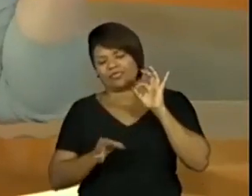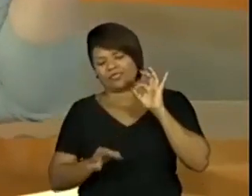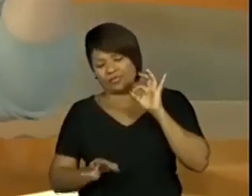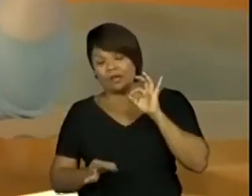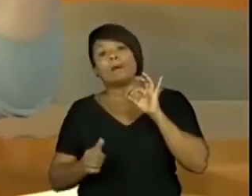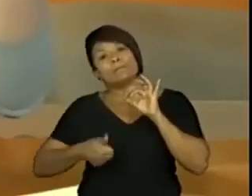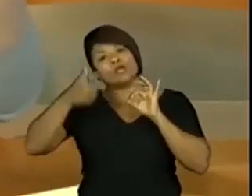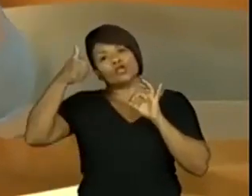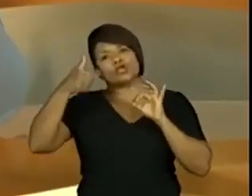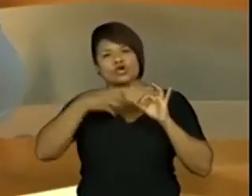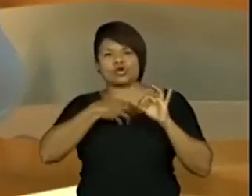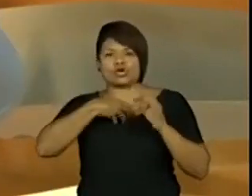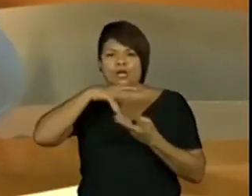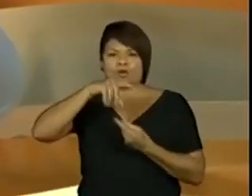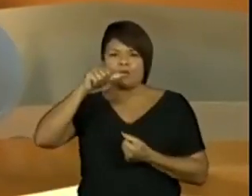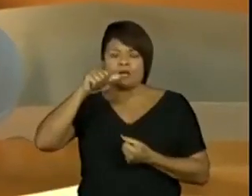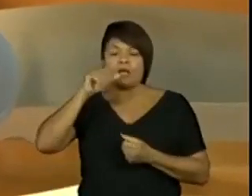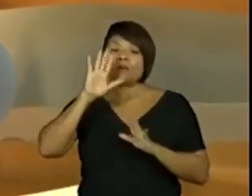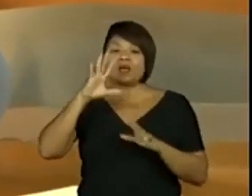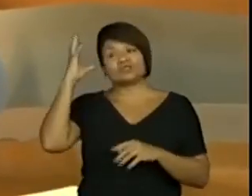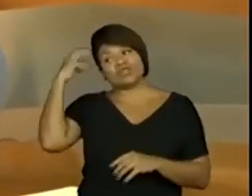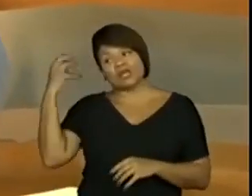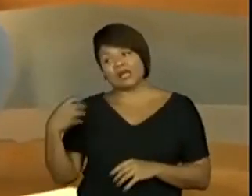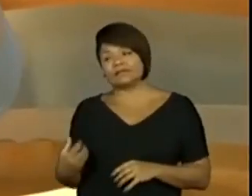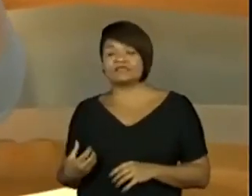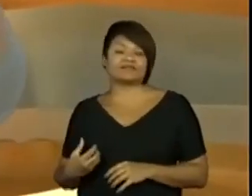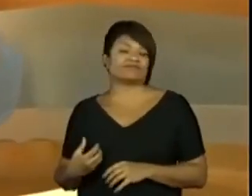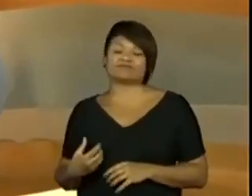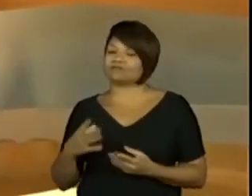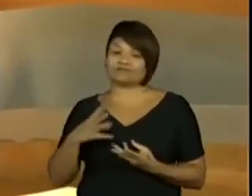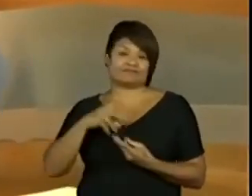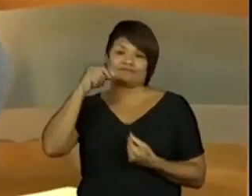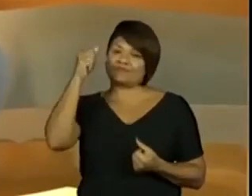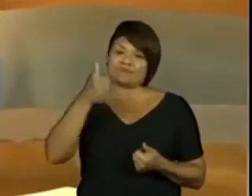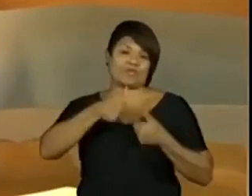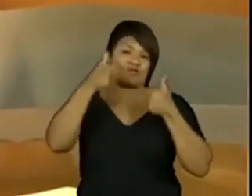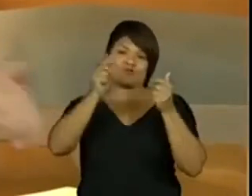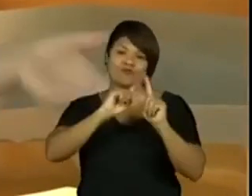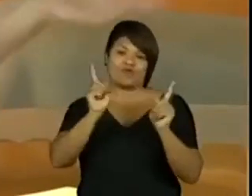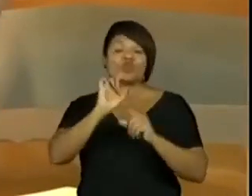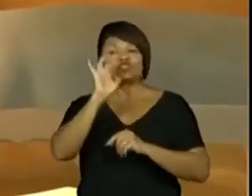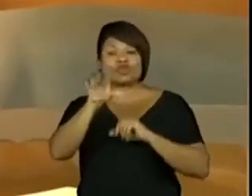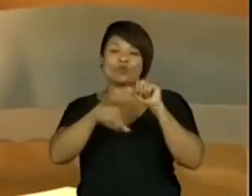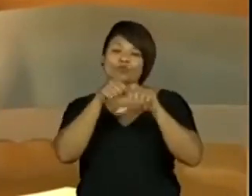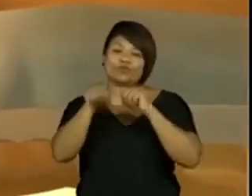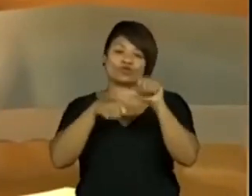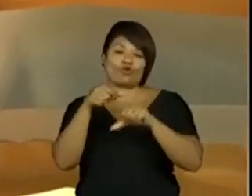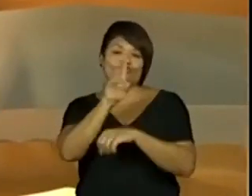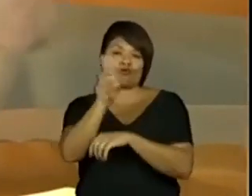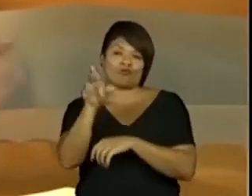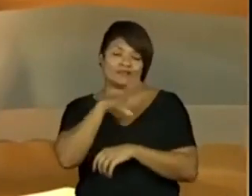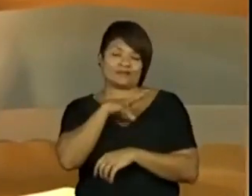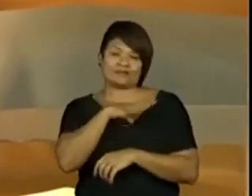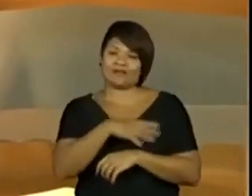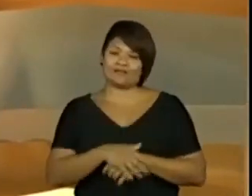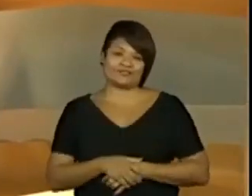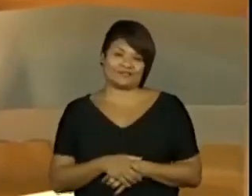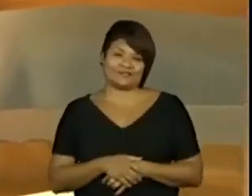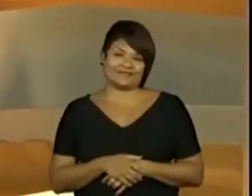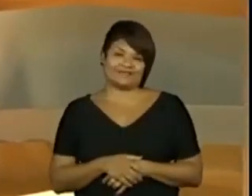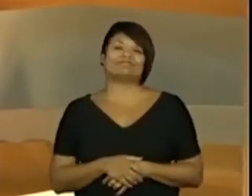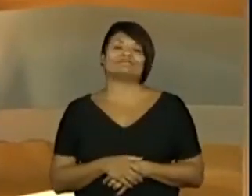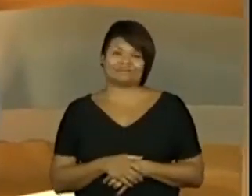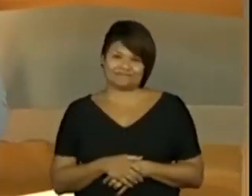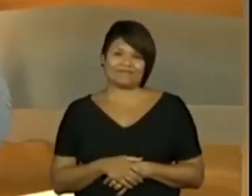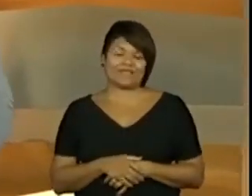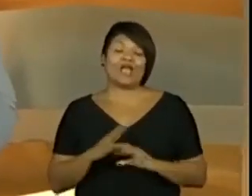caso, somente fez com que mudasse o nome da cidade por conta deste final da